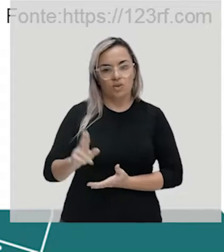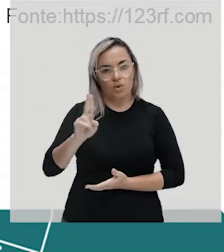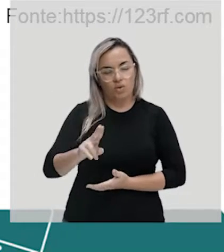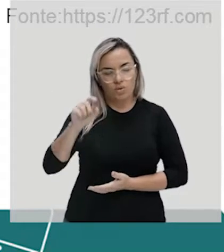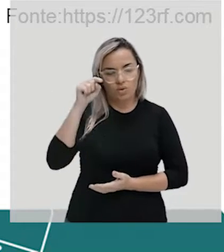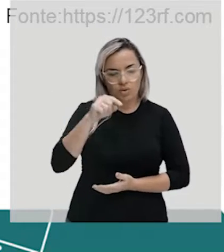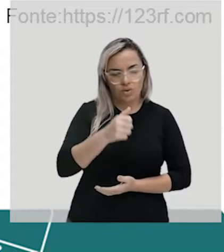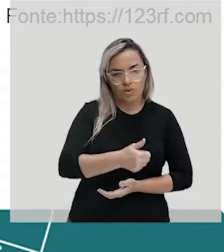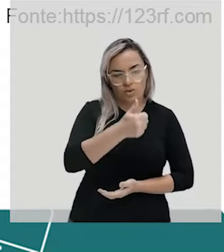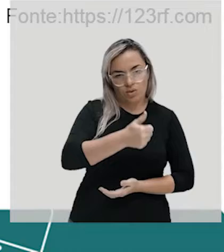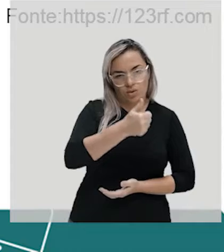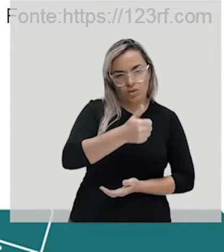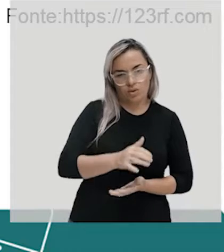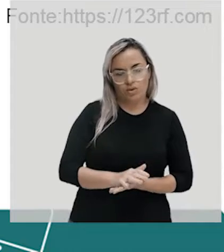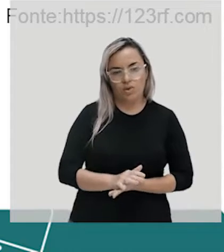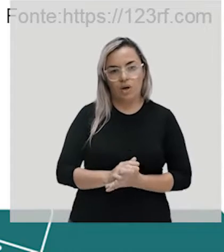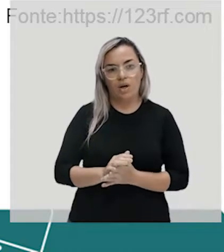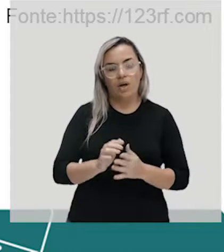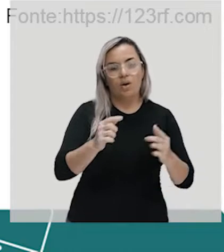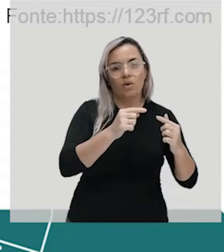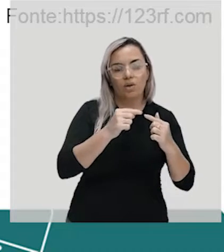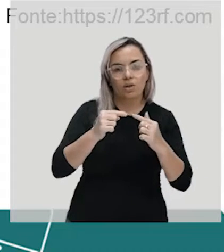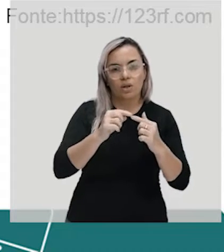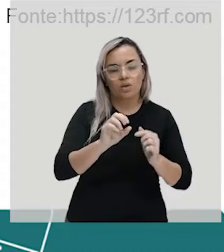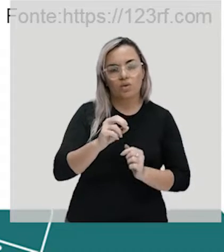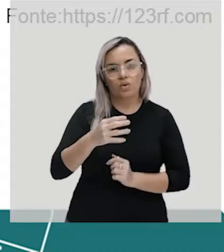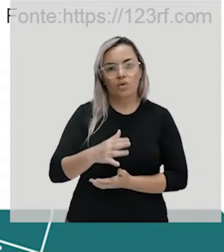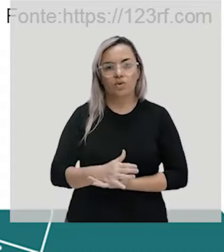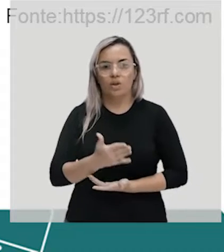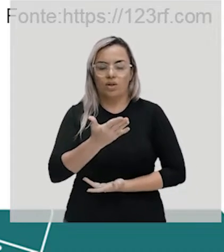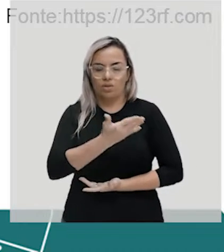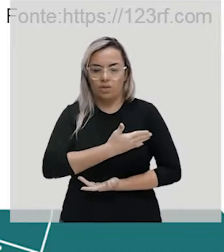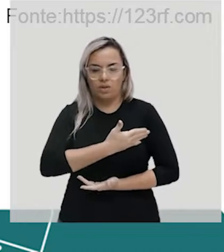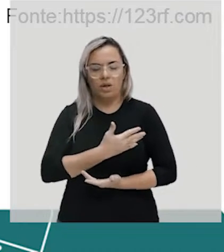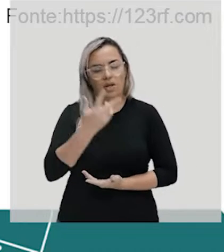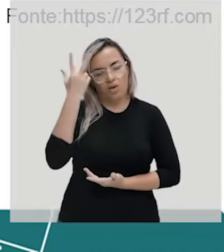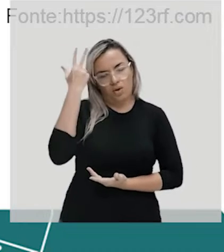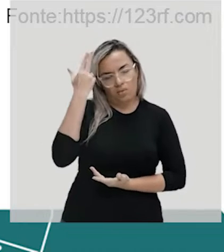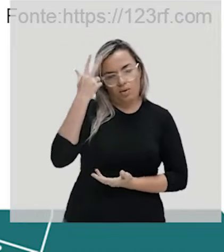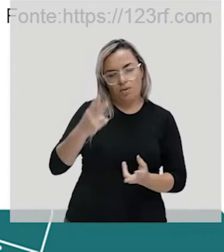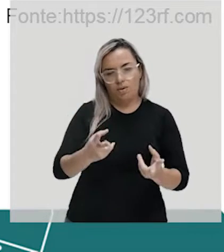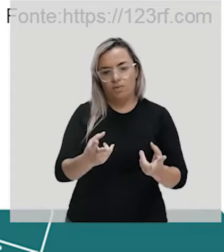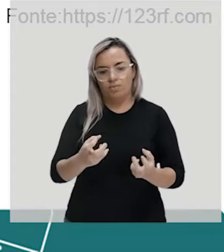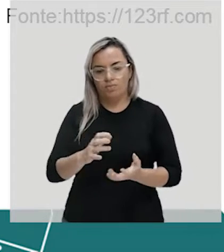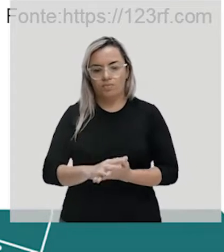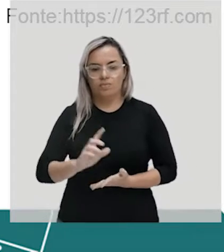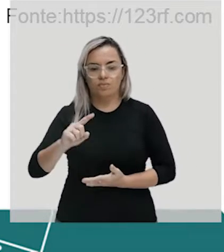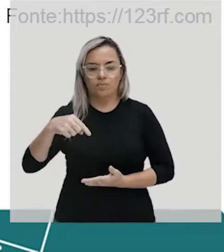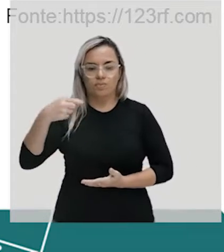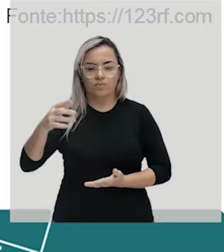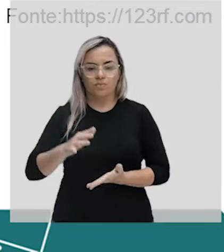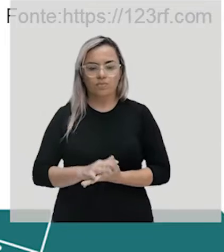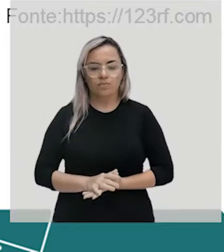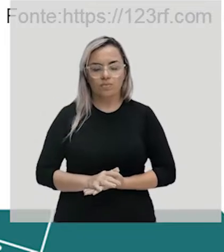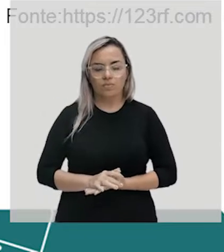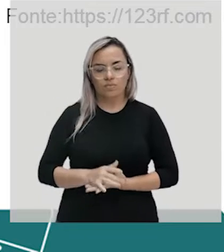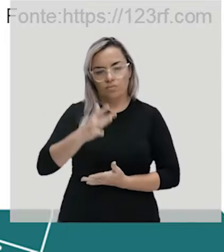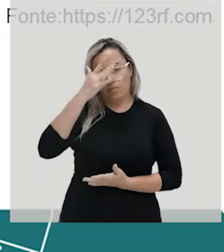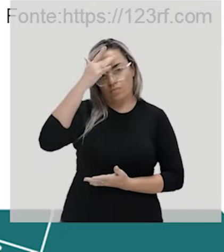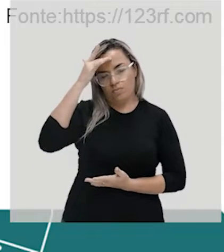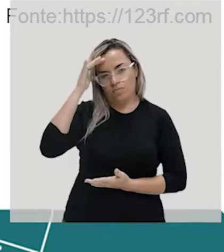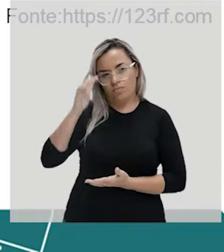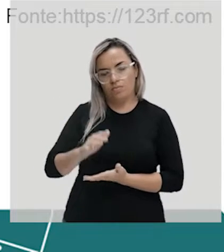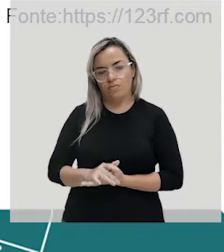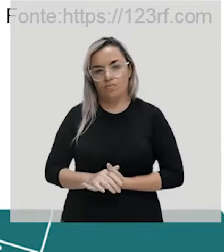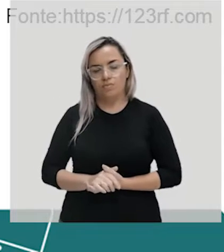tem um contato ou uma intimidade é comum você perceber isso tá depois a lenda das pessoas os